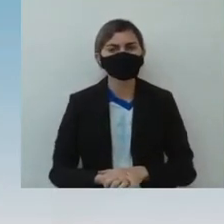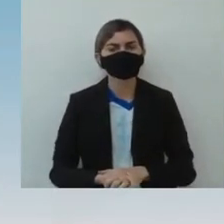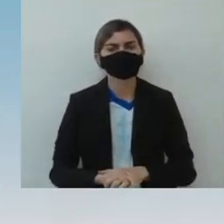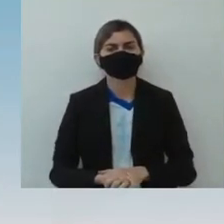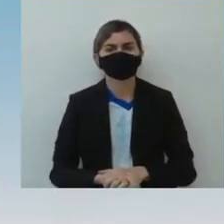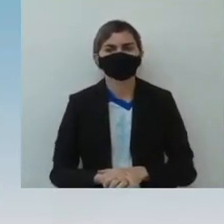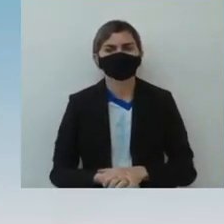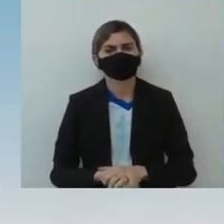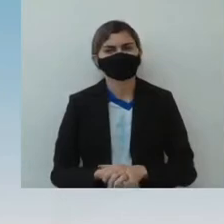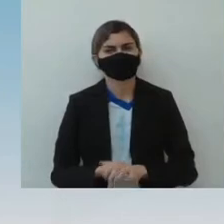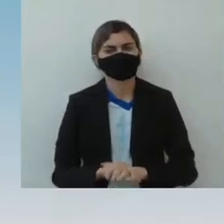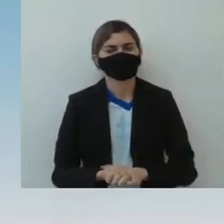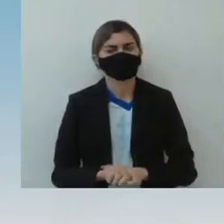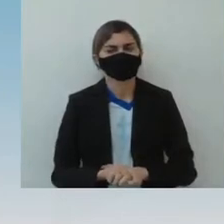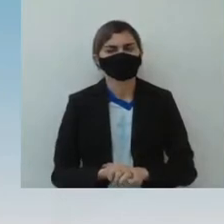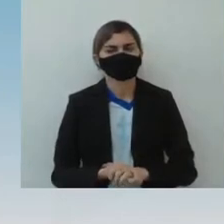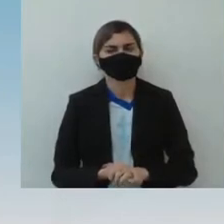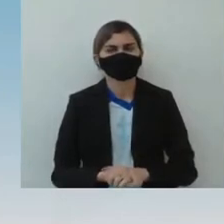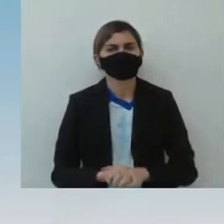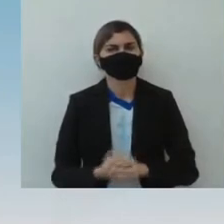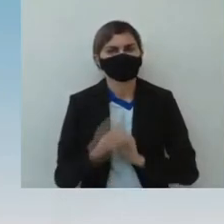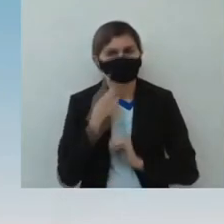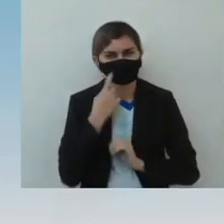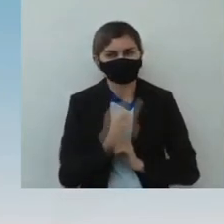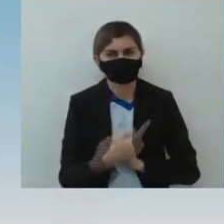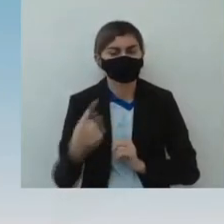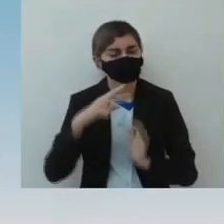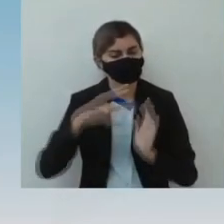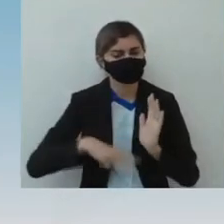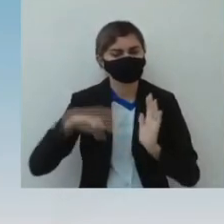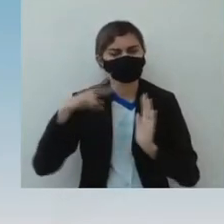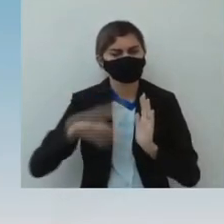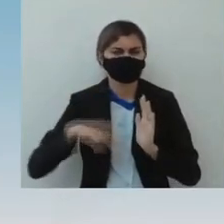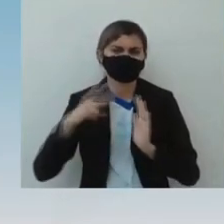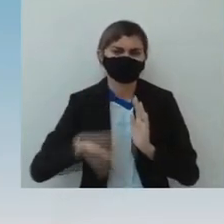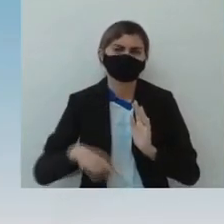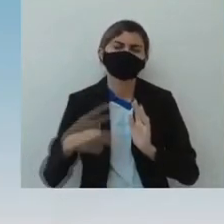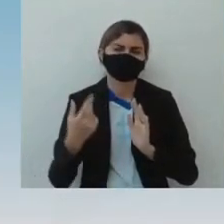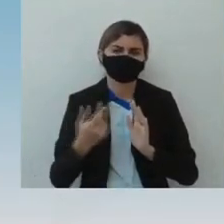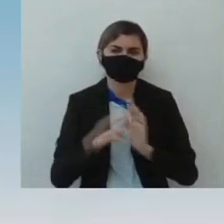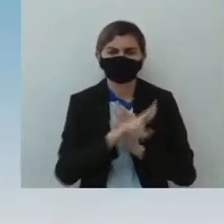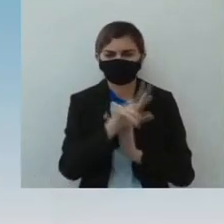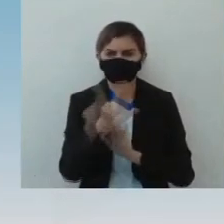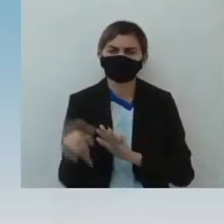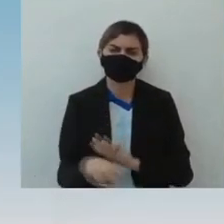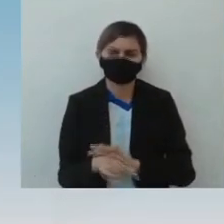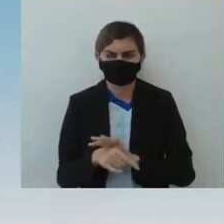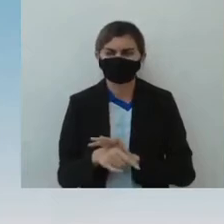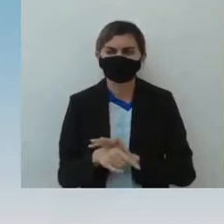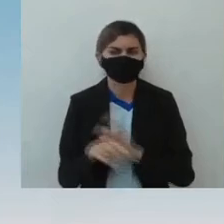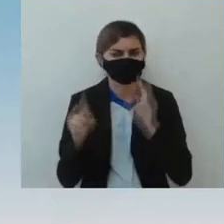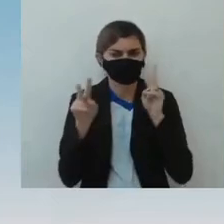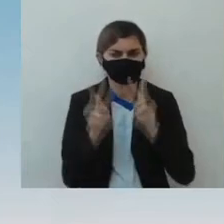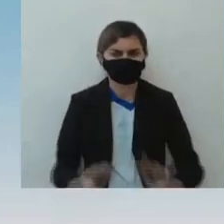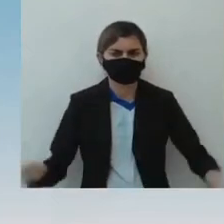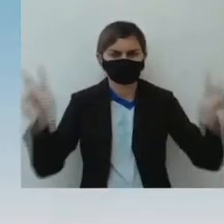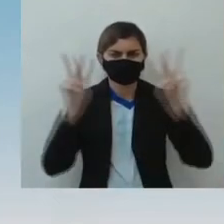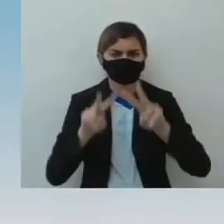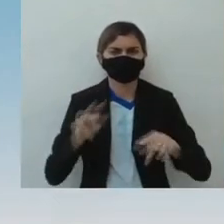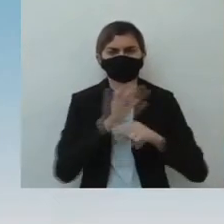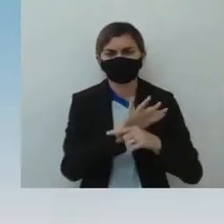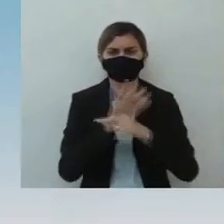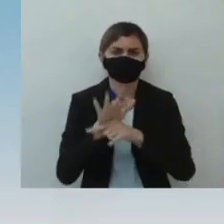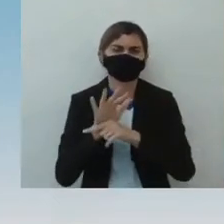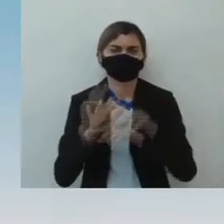Ride visual Scarpelli Leia né os artefatos visuais as